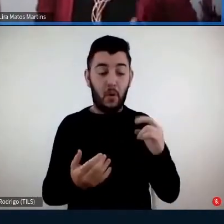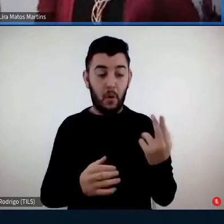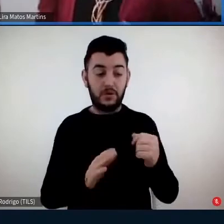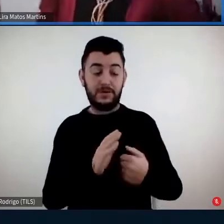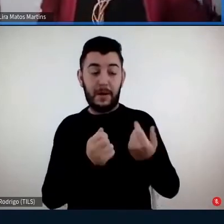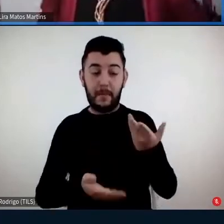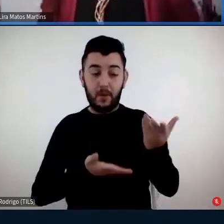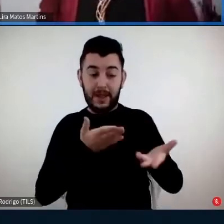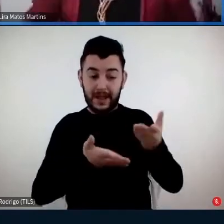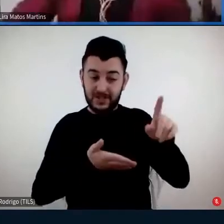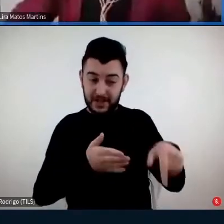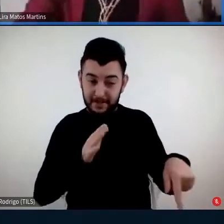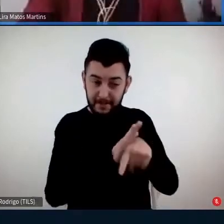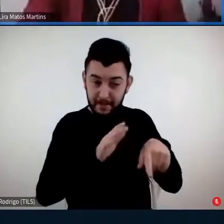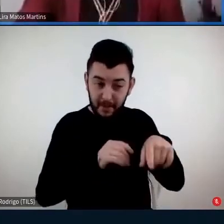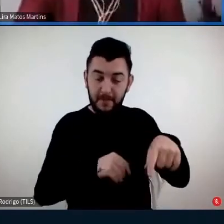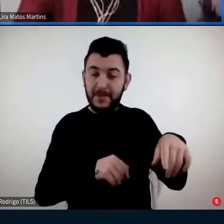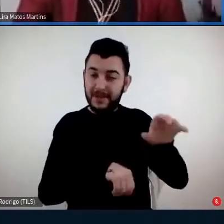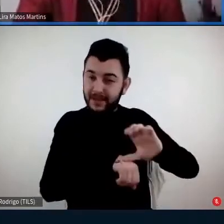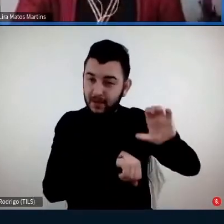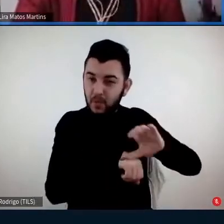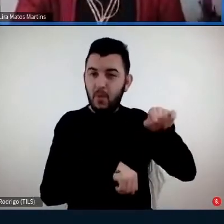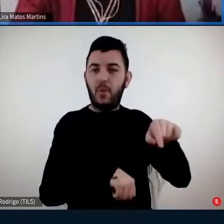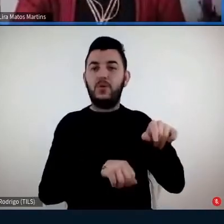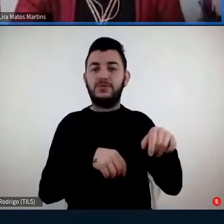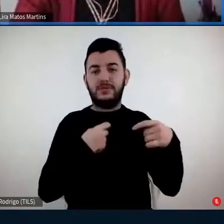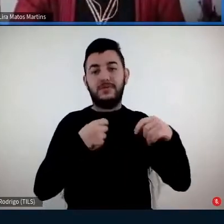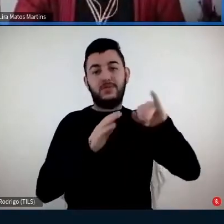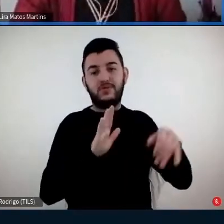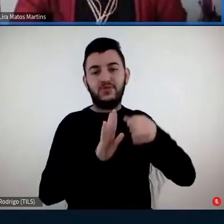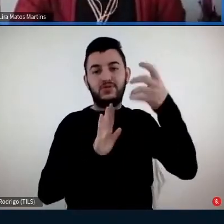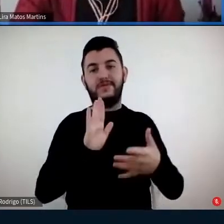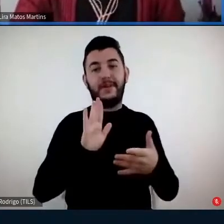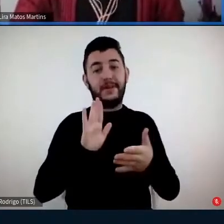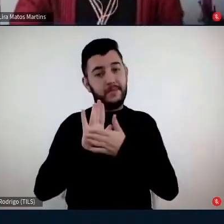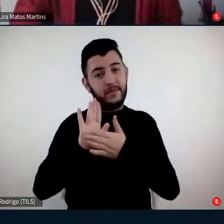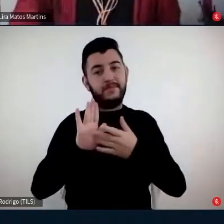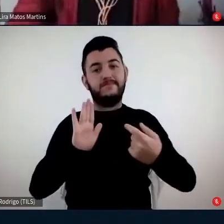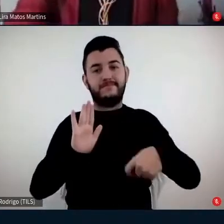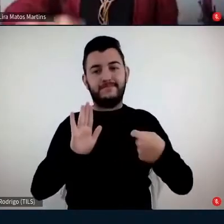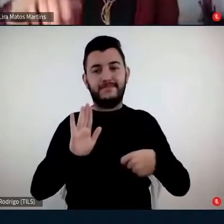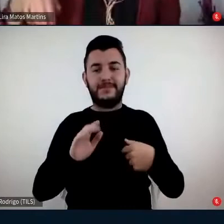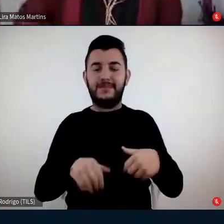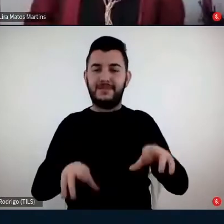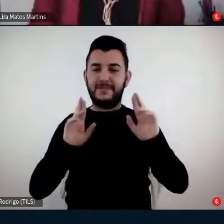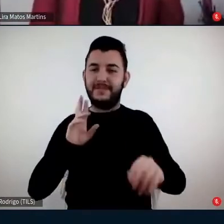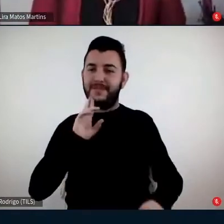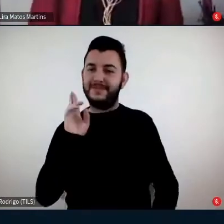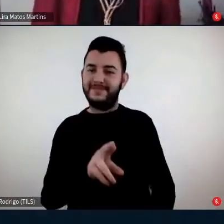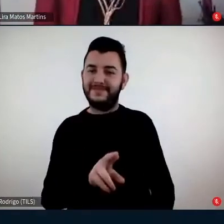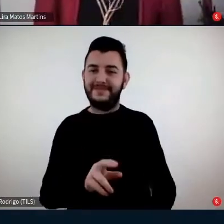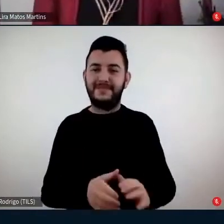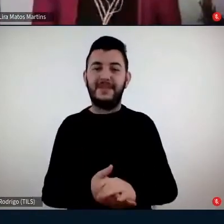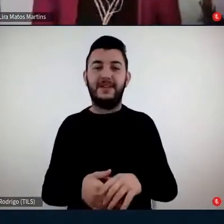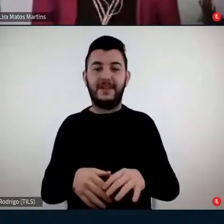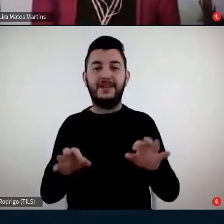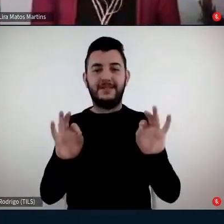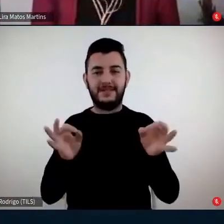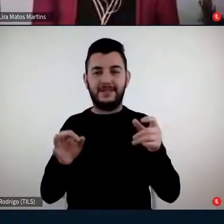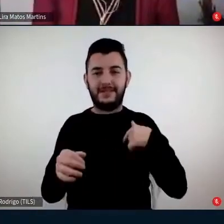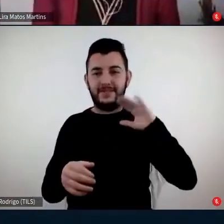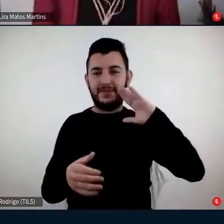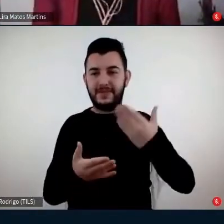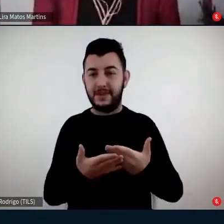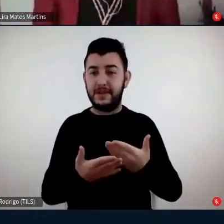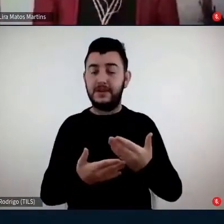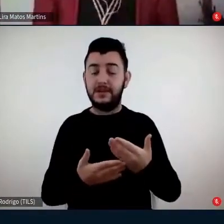ser justificado nas propostas. Espero que tenha respondido, professor. Ok, eu acredito que a teoria tem um papel